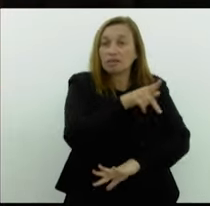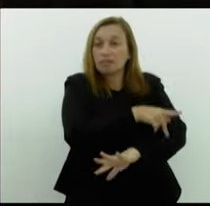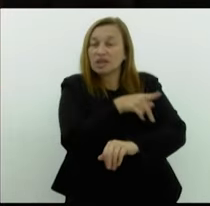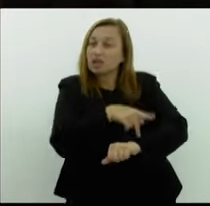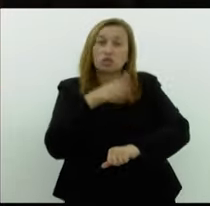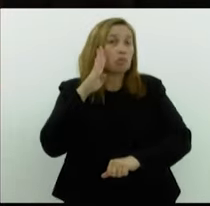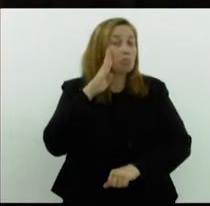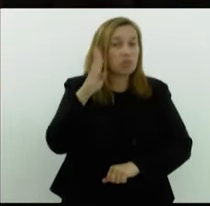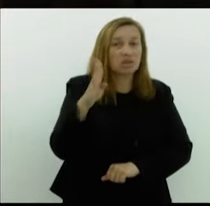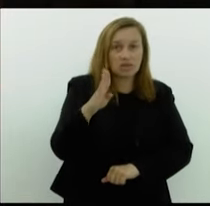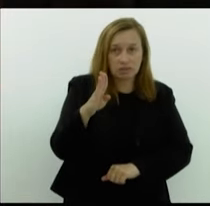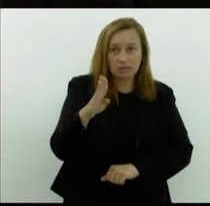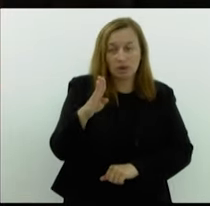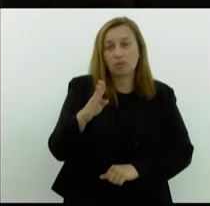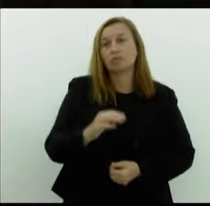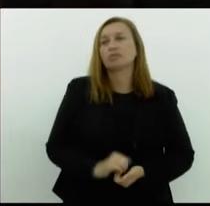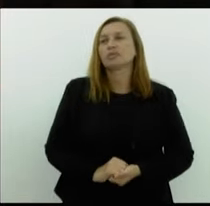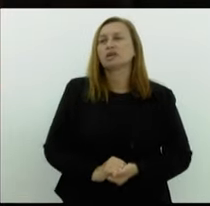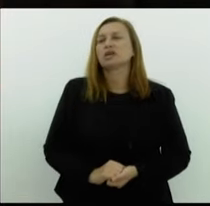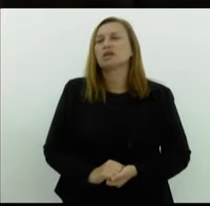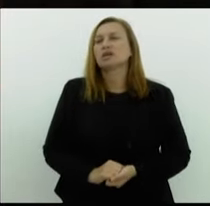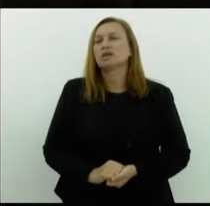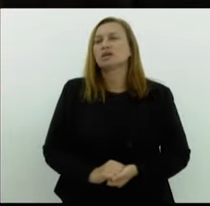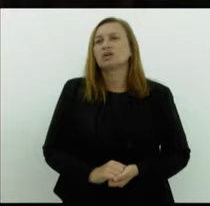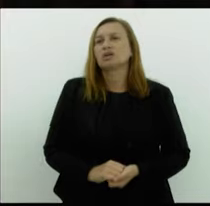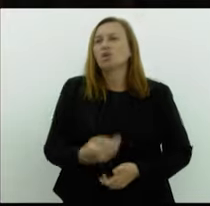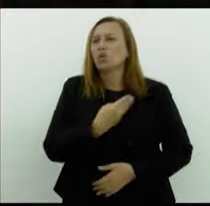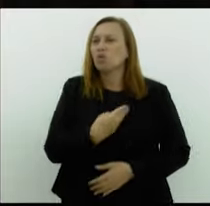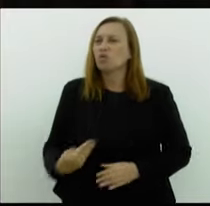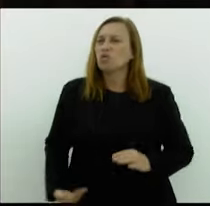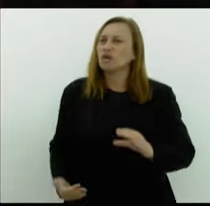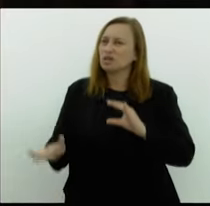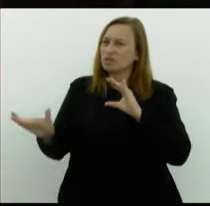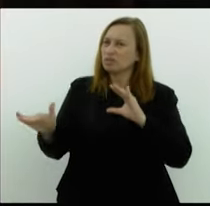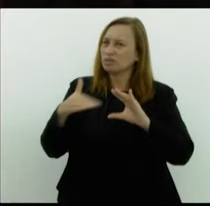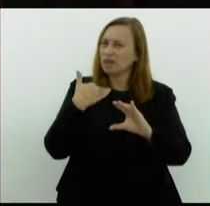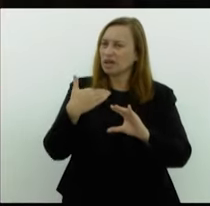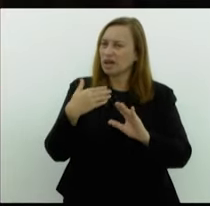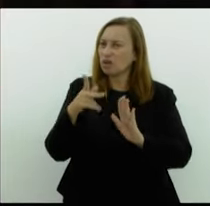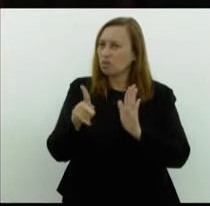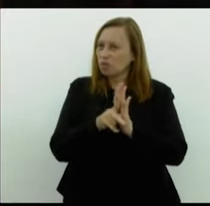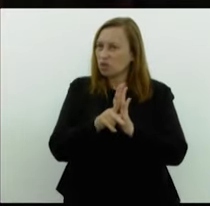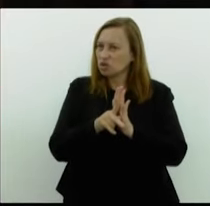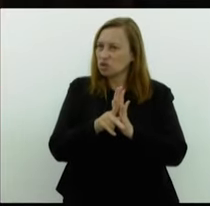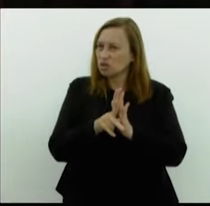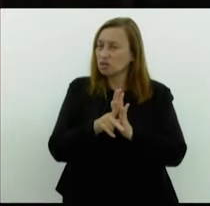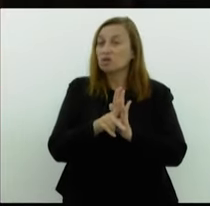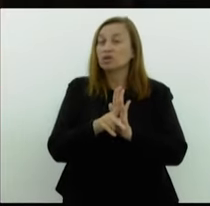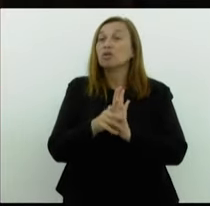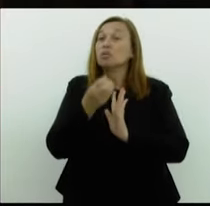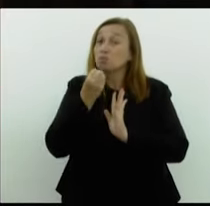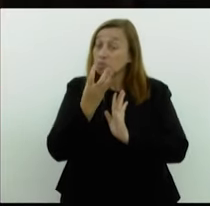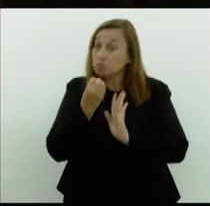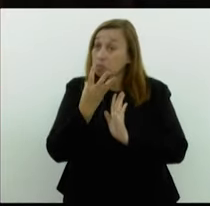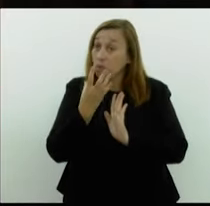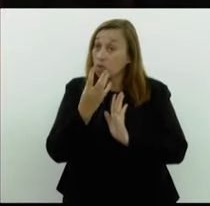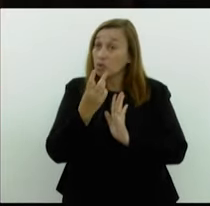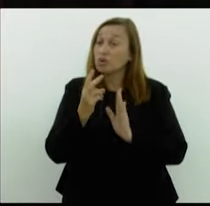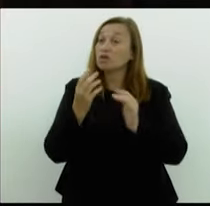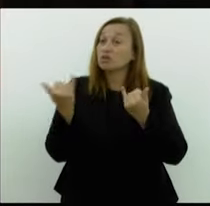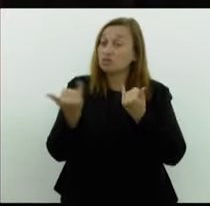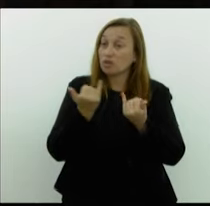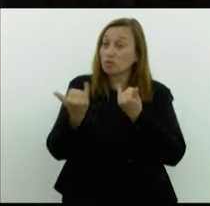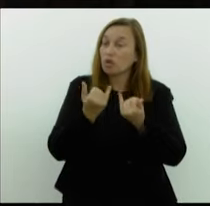é fundamental, que é uma lacuna. Aí o governo manda para cá esse projeto com esse ponto positivo. Poderia ser um ponto